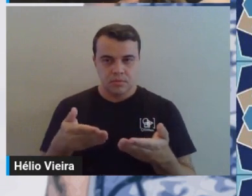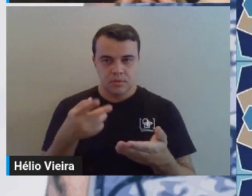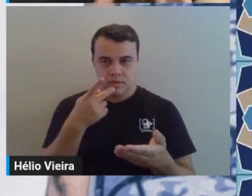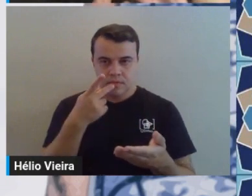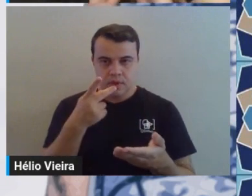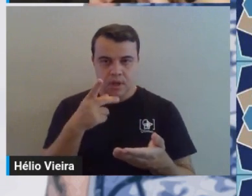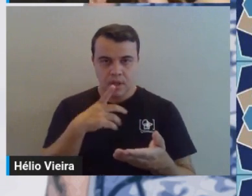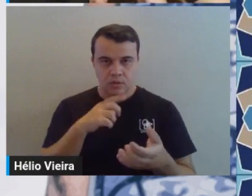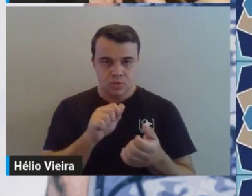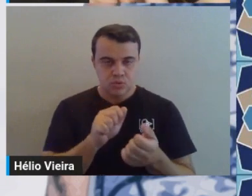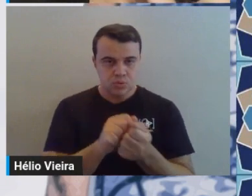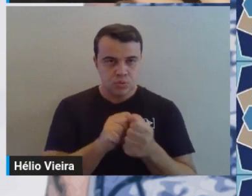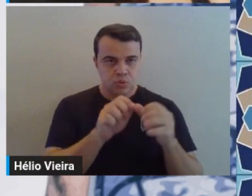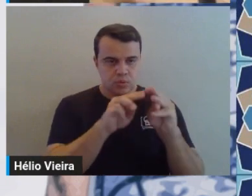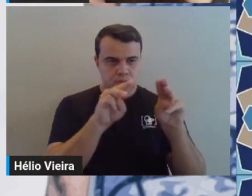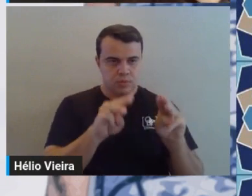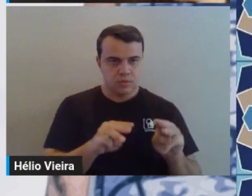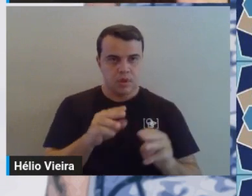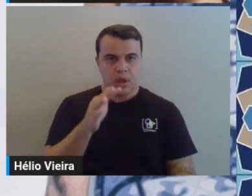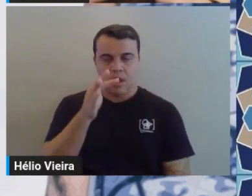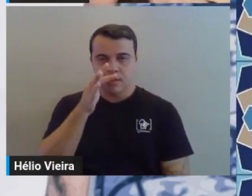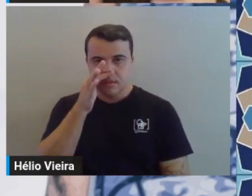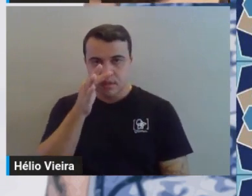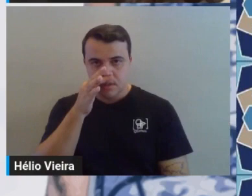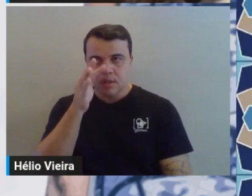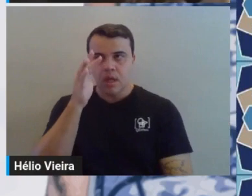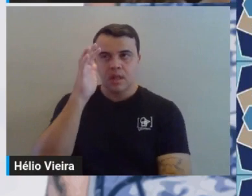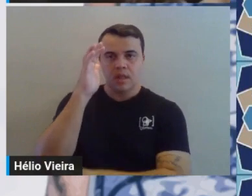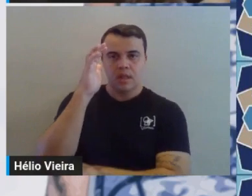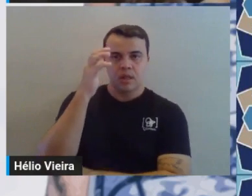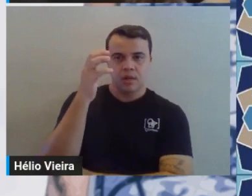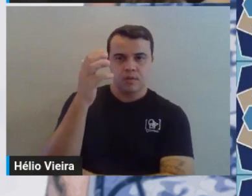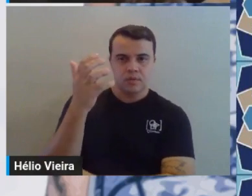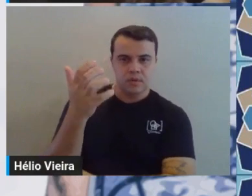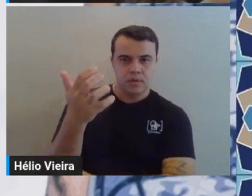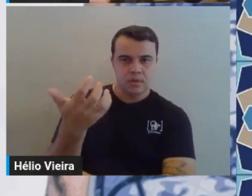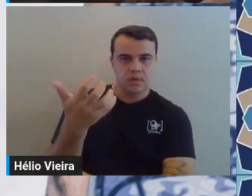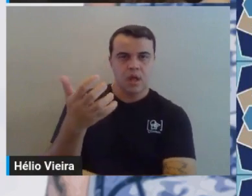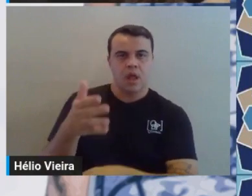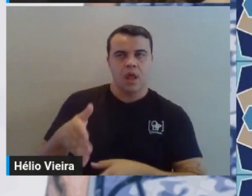o museu integra o jardim, a natureza integra o